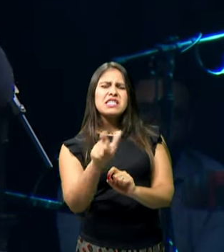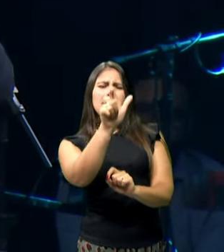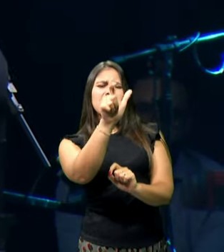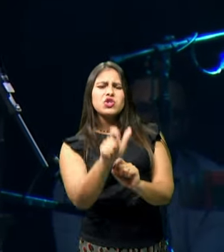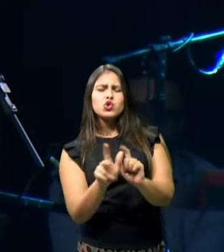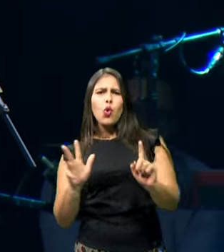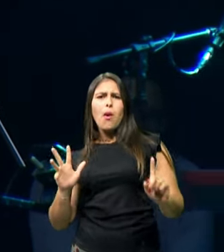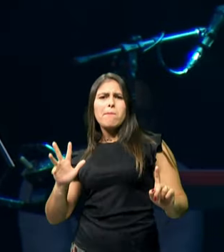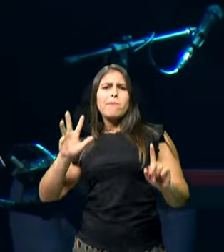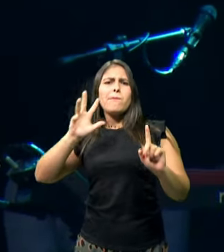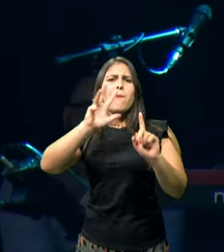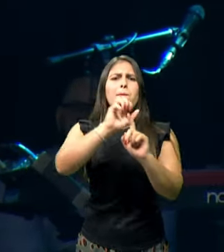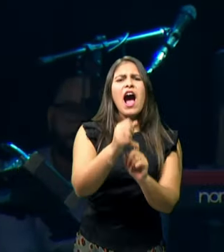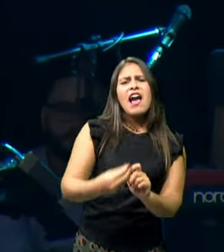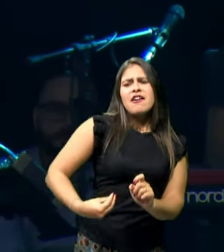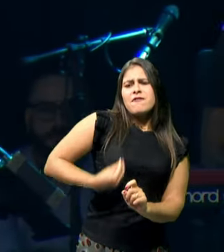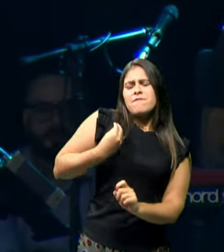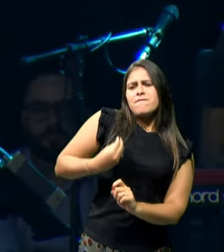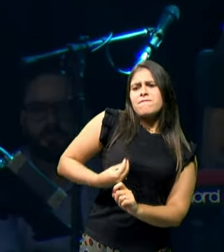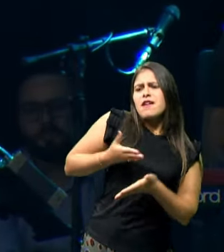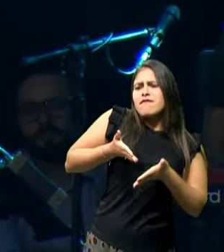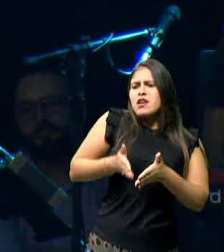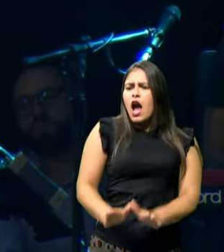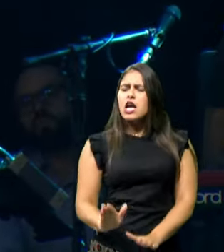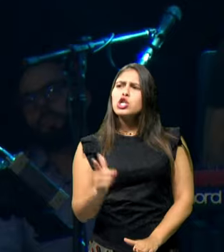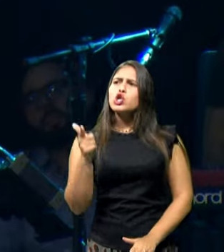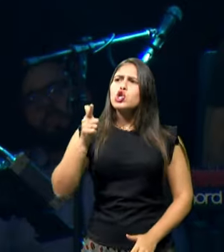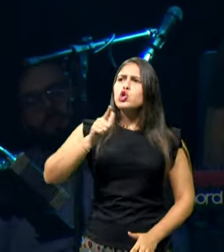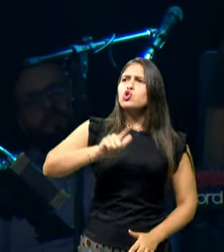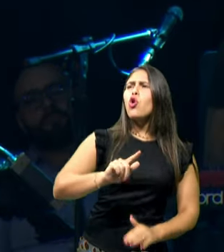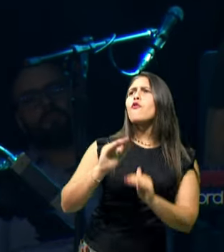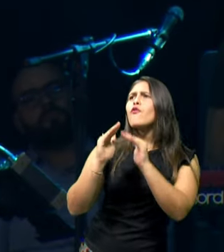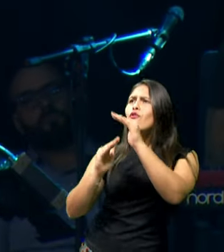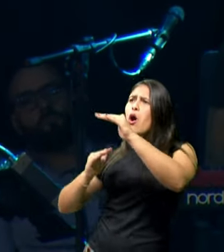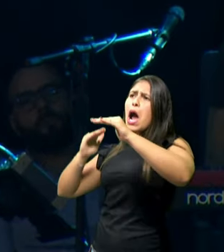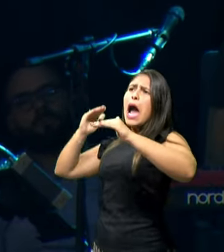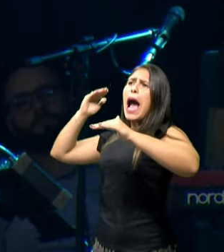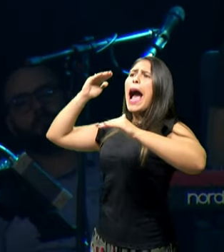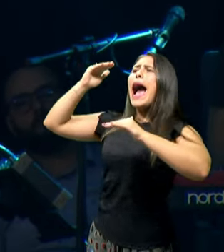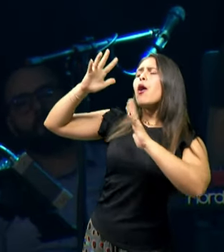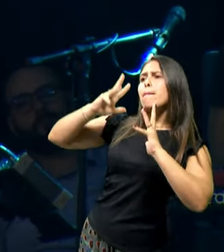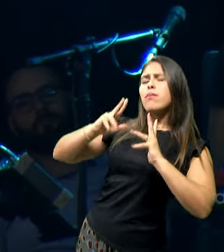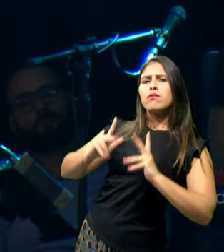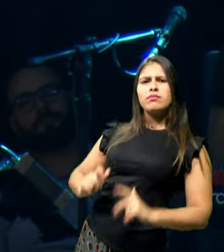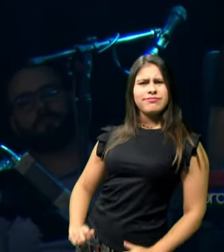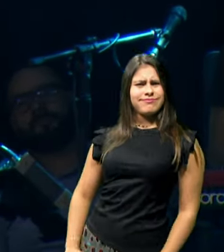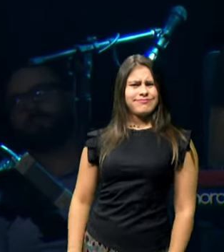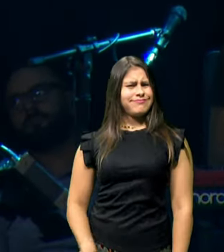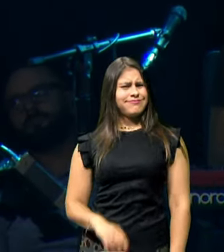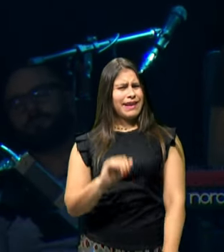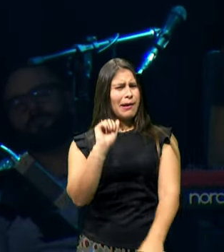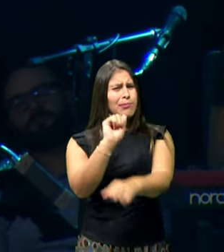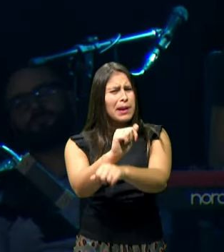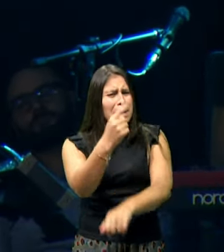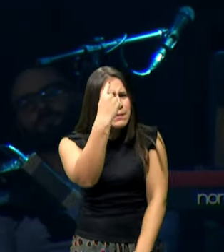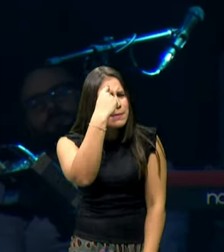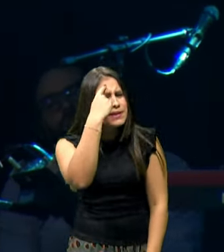até atingir um estágio alto de purificação. Para um pouquinho para pensar.